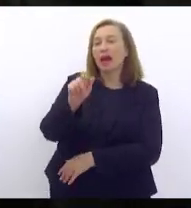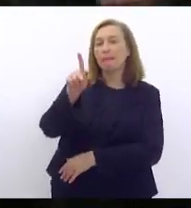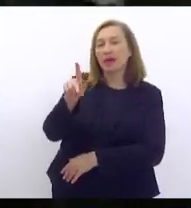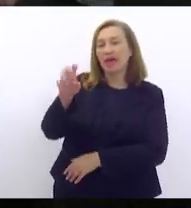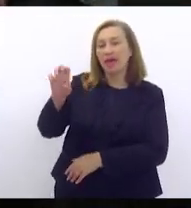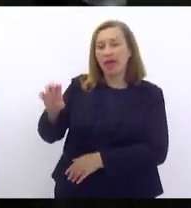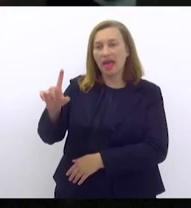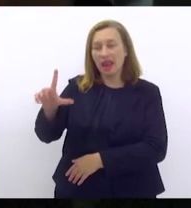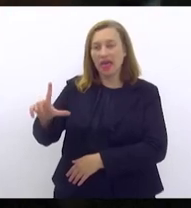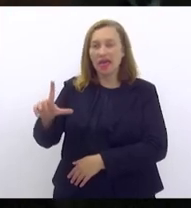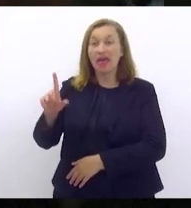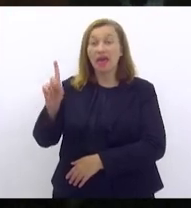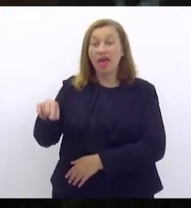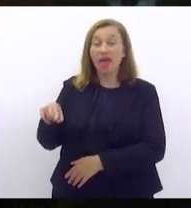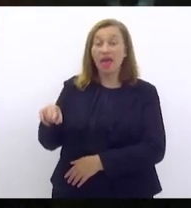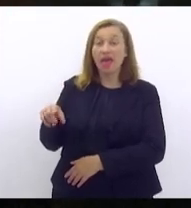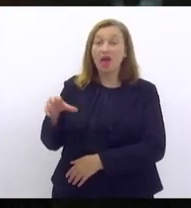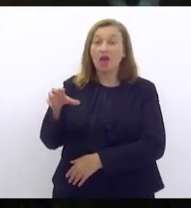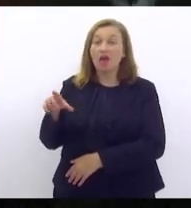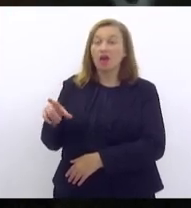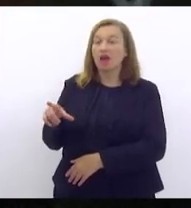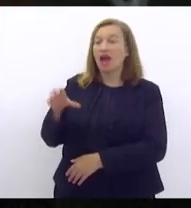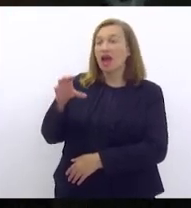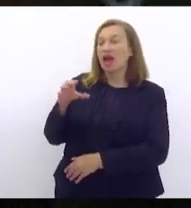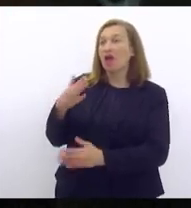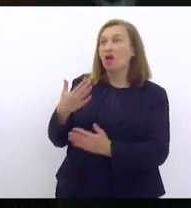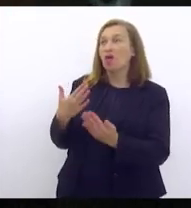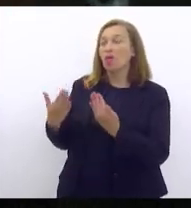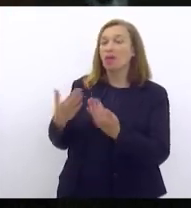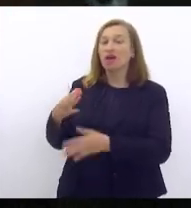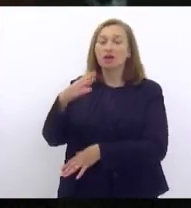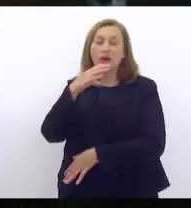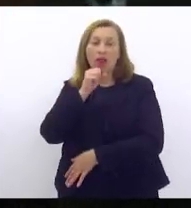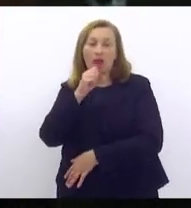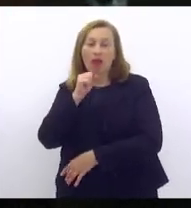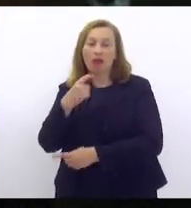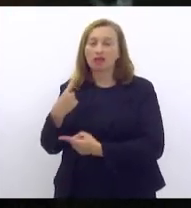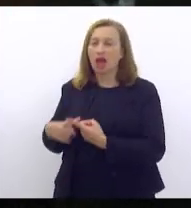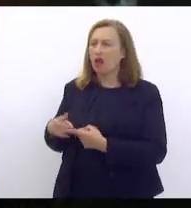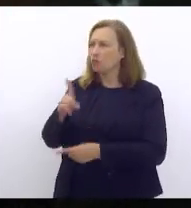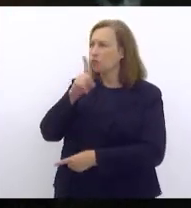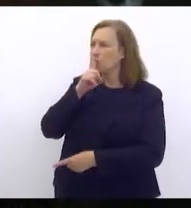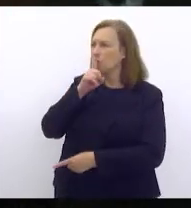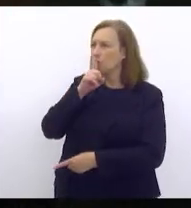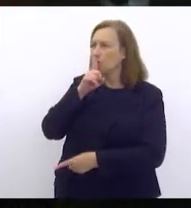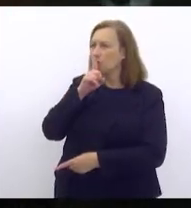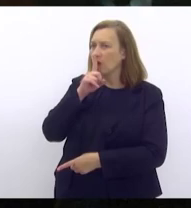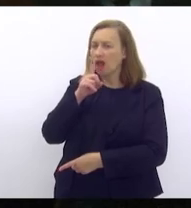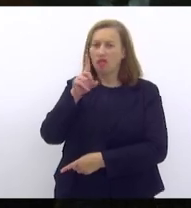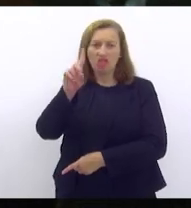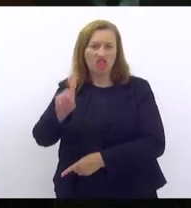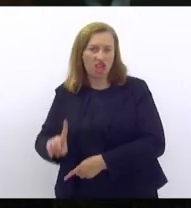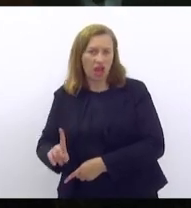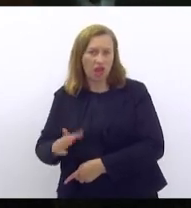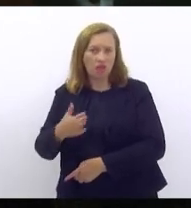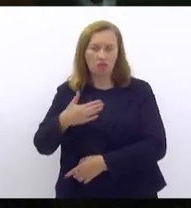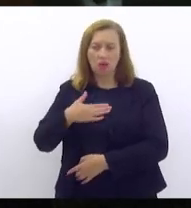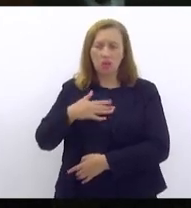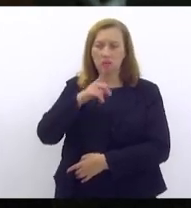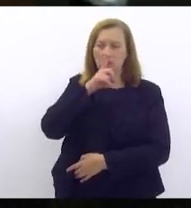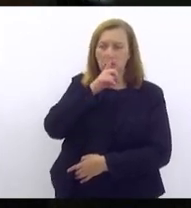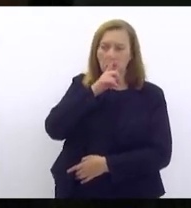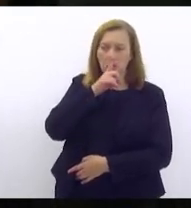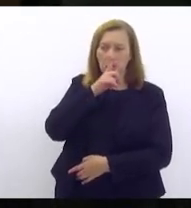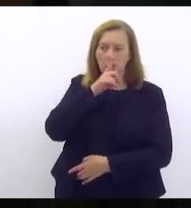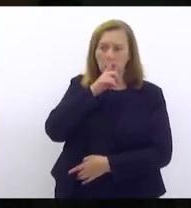ela usou o direito de ficar calado, deputado Márcio. Fiz inúmeras perguntas, indagações, e ela se calou